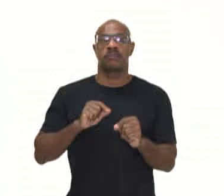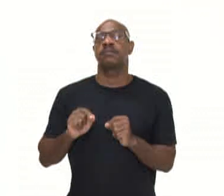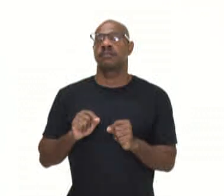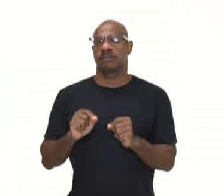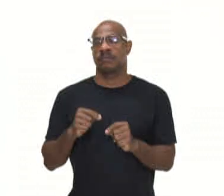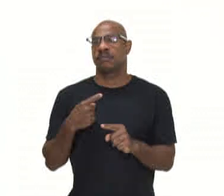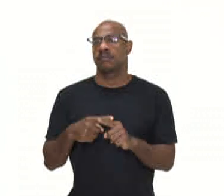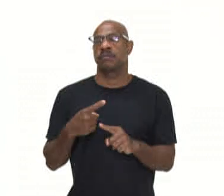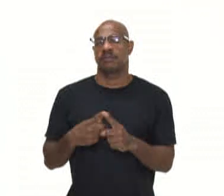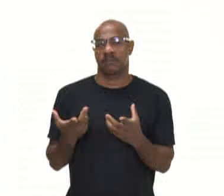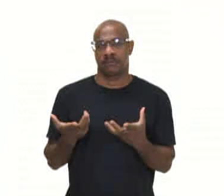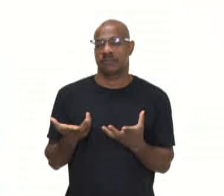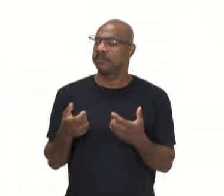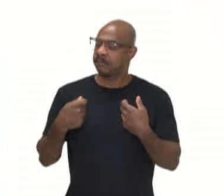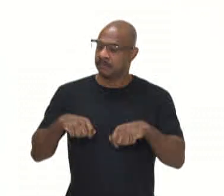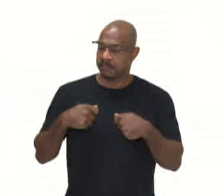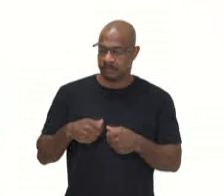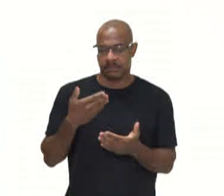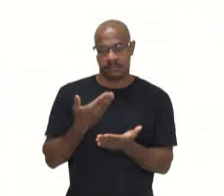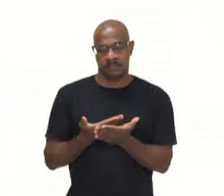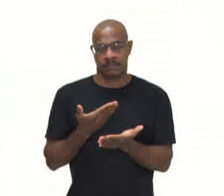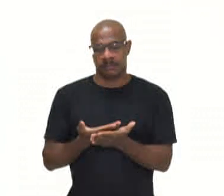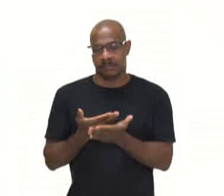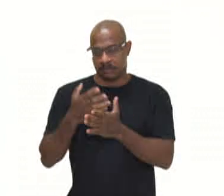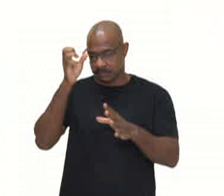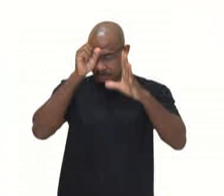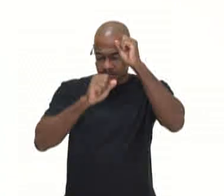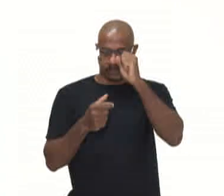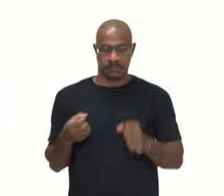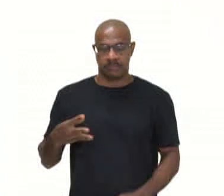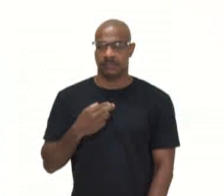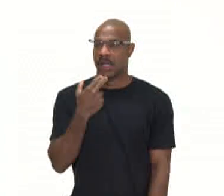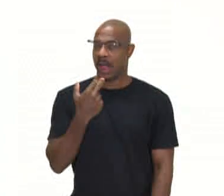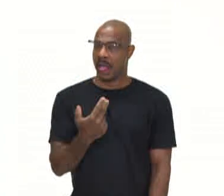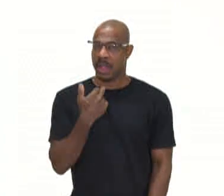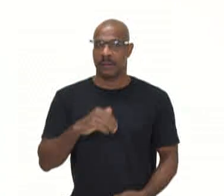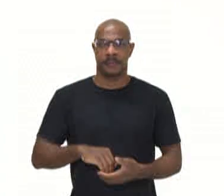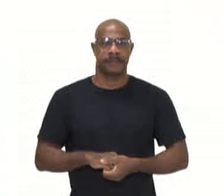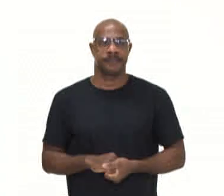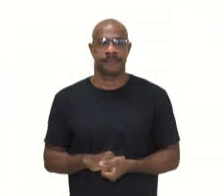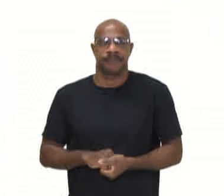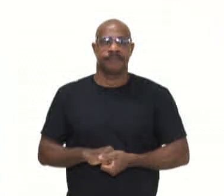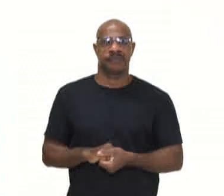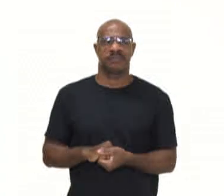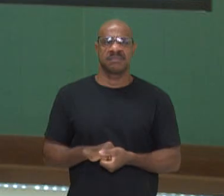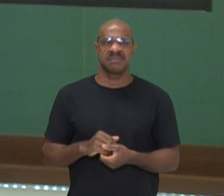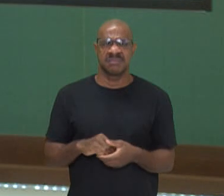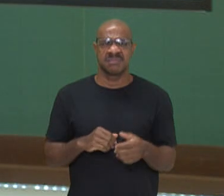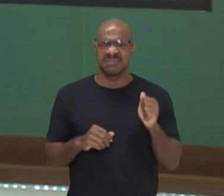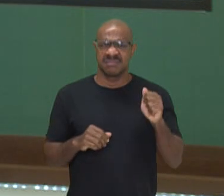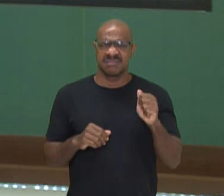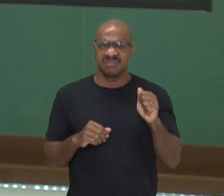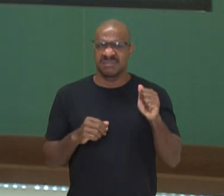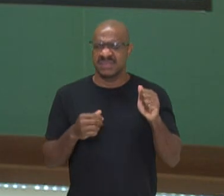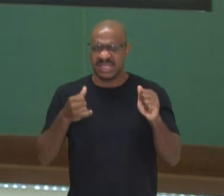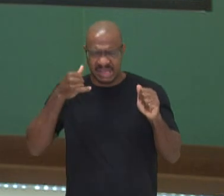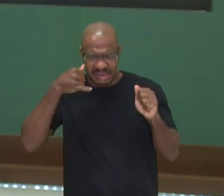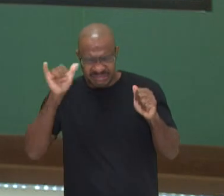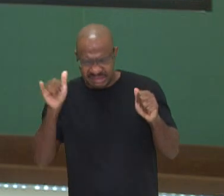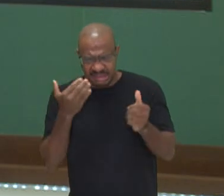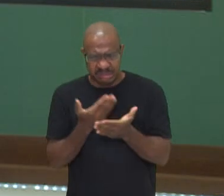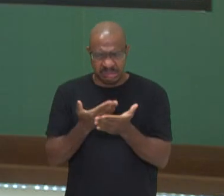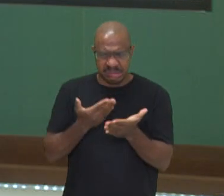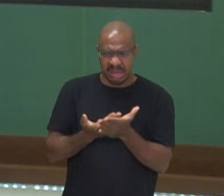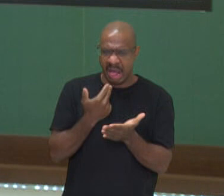razões na qual alguém deveria estudar uma nova língua. A letra A fala sobre as razões de evitar estudar uma nova língua, não é